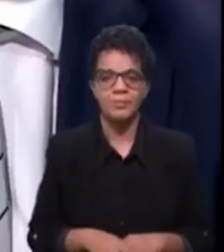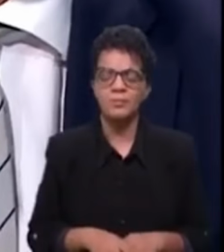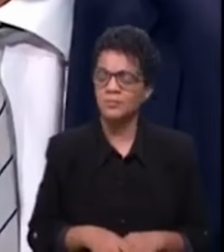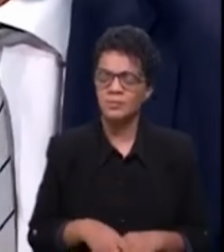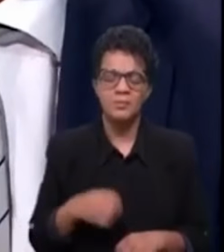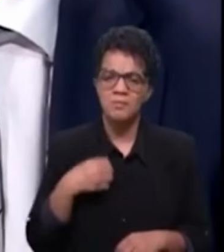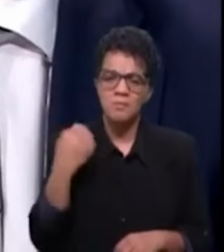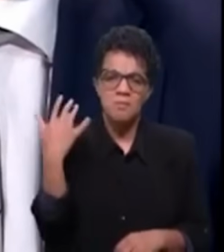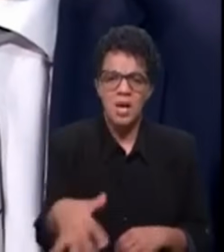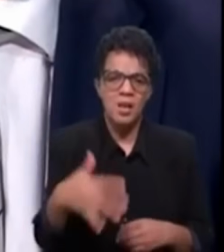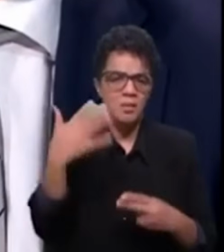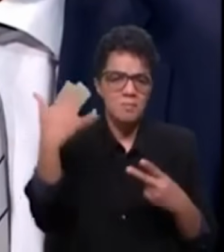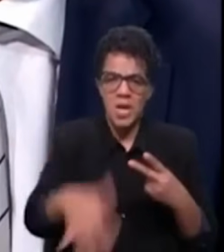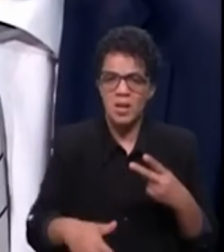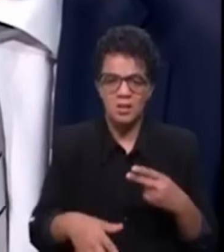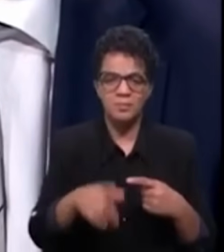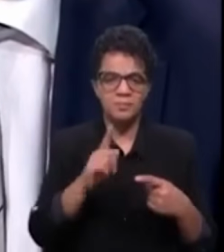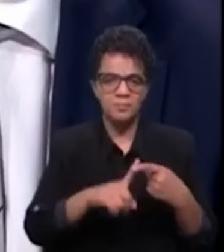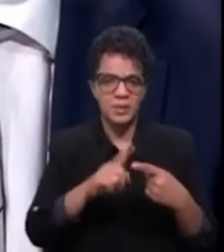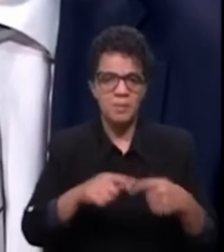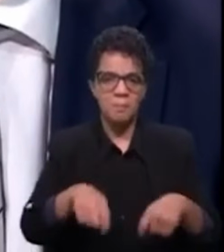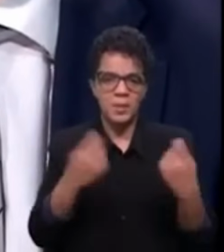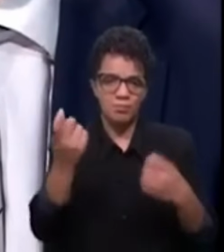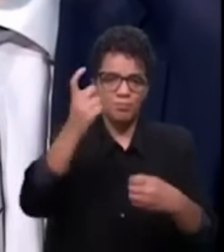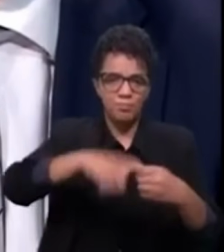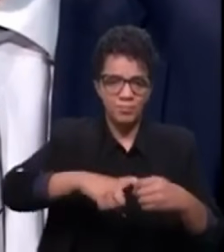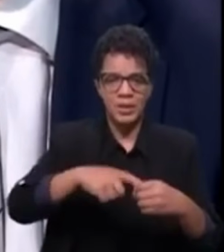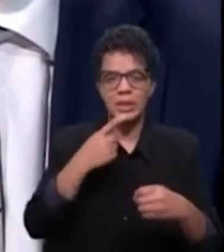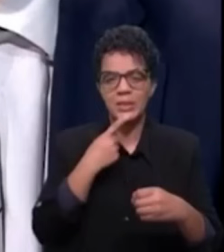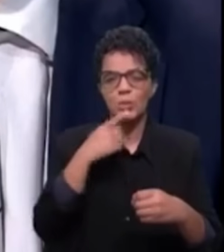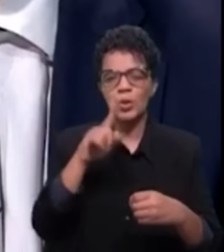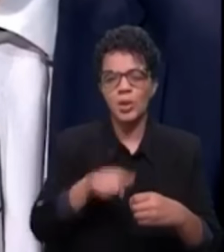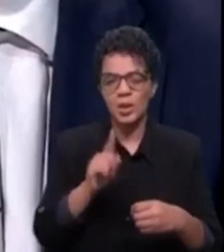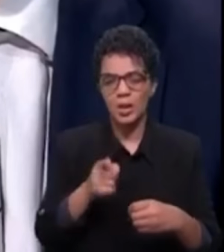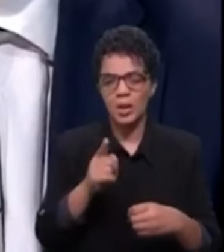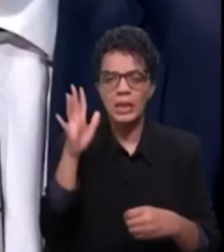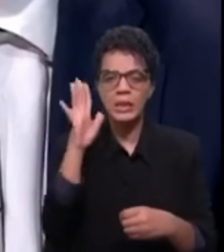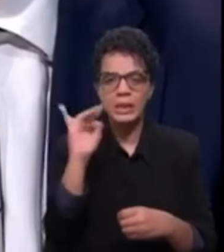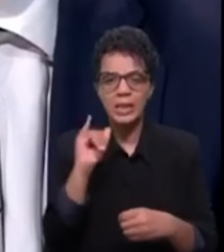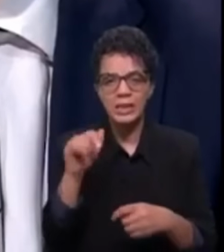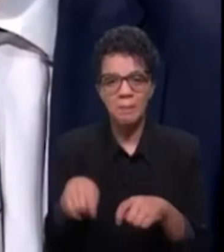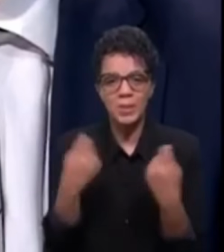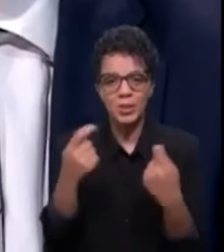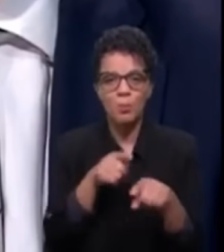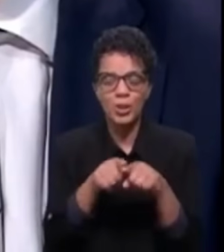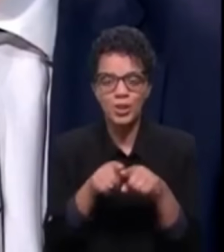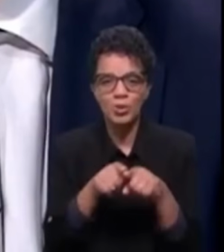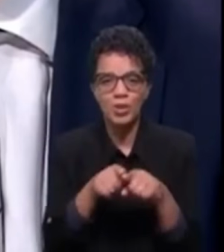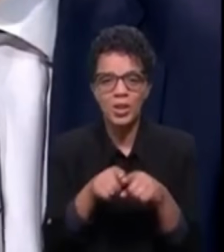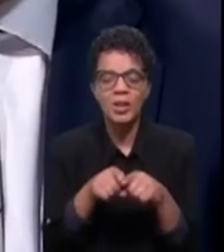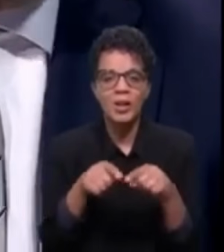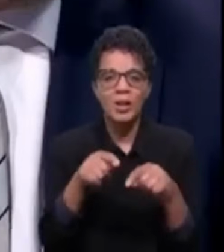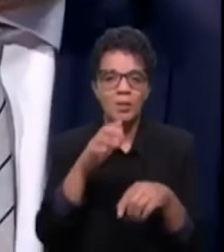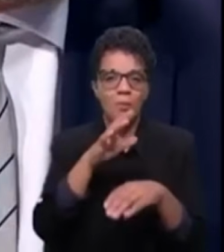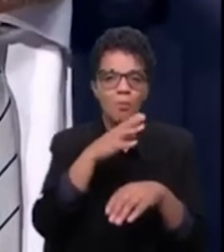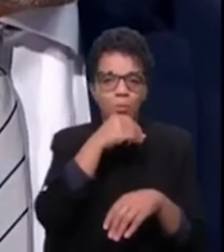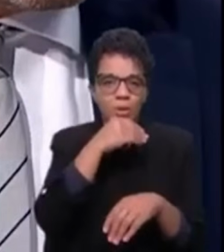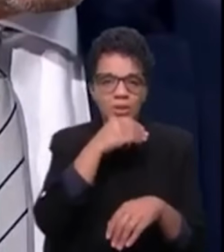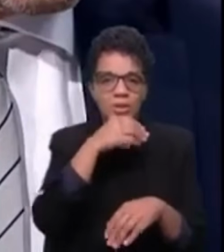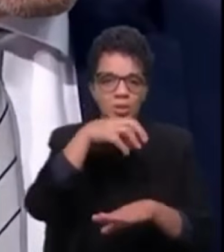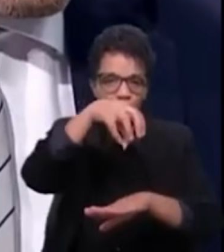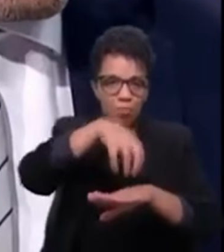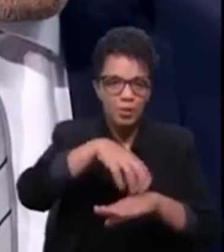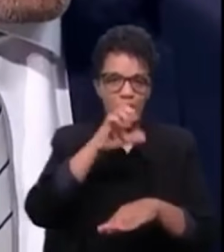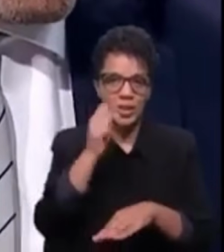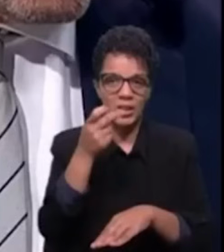erradas completamente erradas bom a filiação partidária é mesmo tentativa de colocar os partidos políticos dentro das esquadras e dos quartéis da GNR